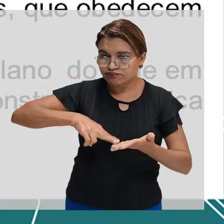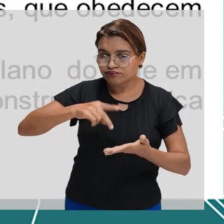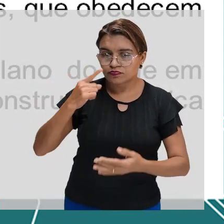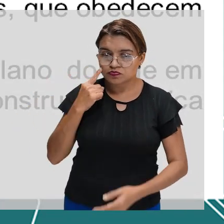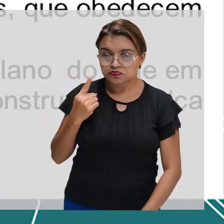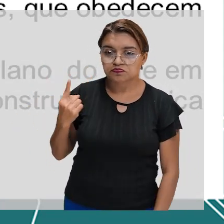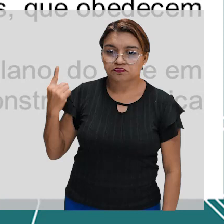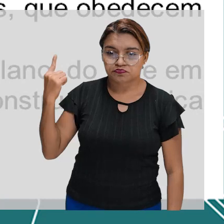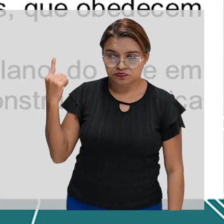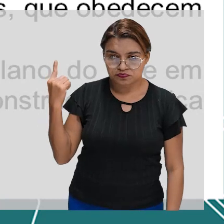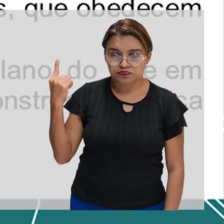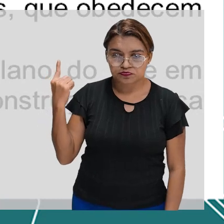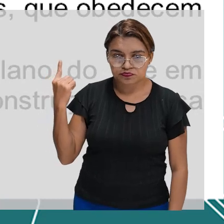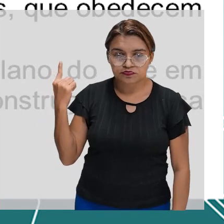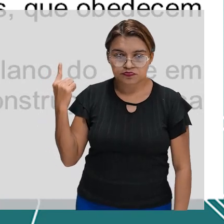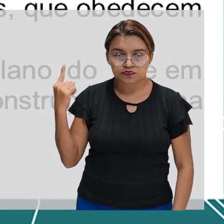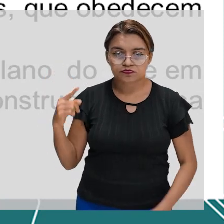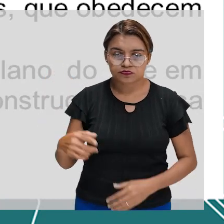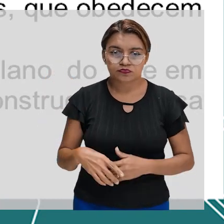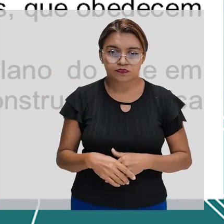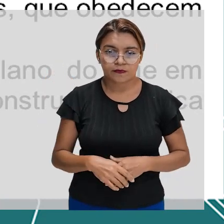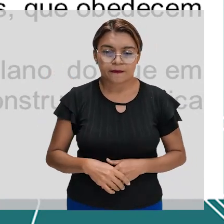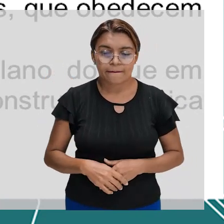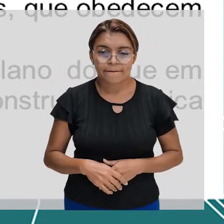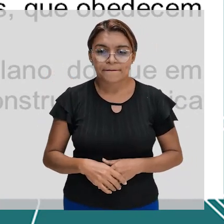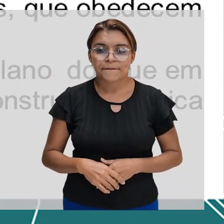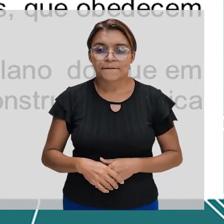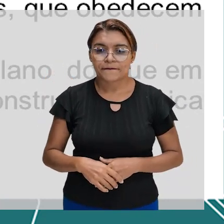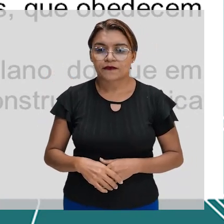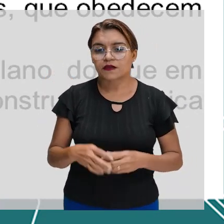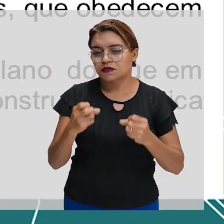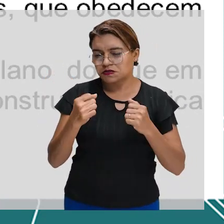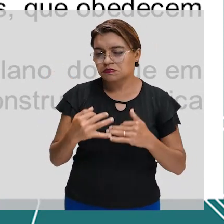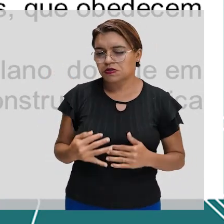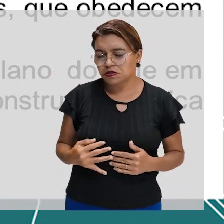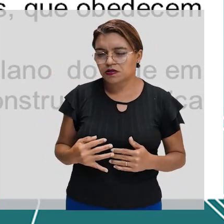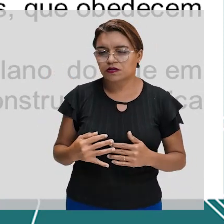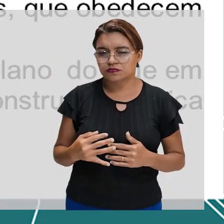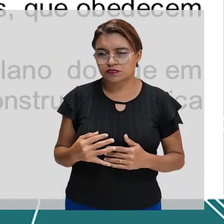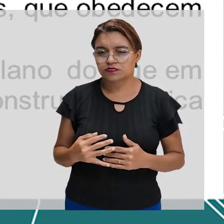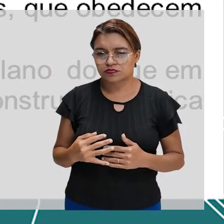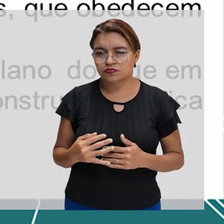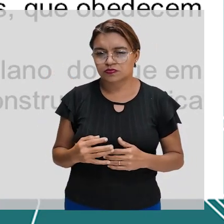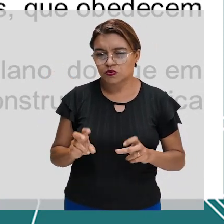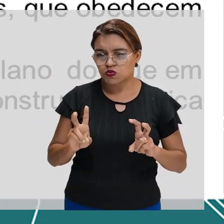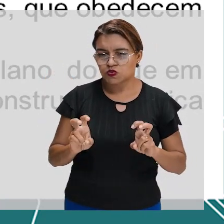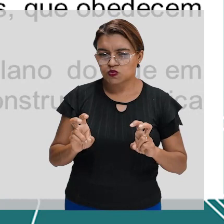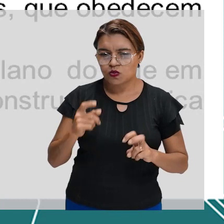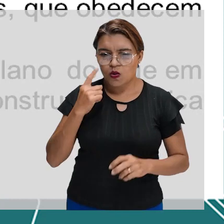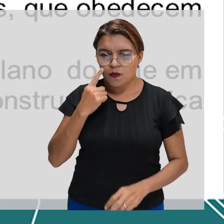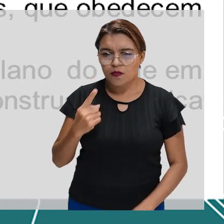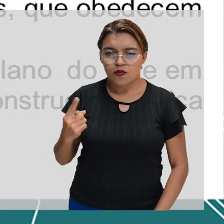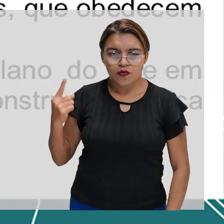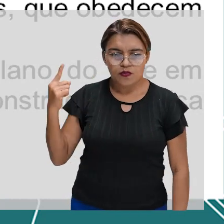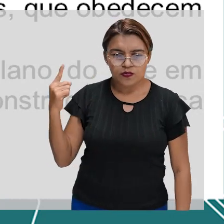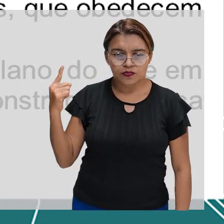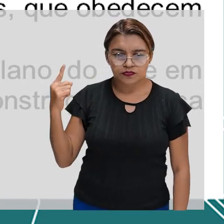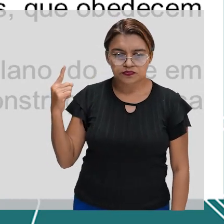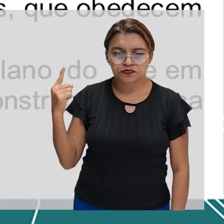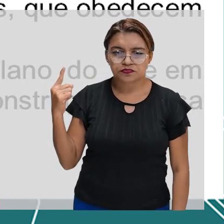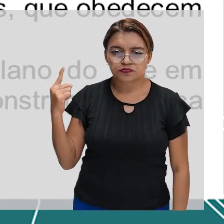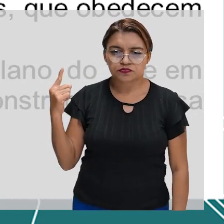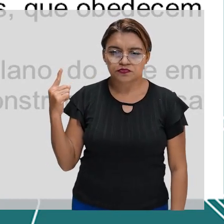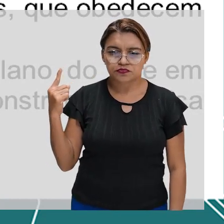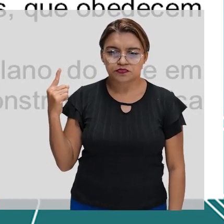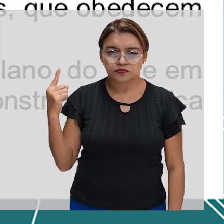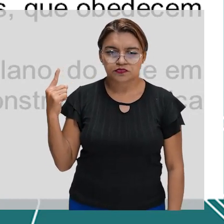típicos expedientes dramáticos da tragédia enquanto que a construção mais livre de Eurico Presbítero implica a